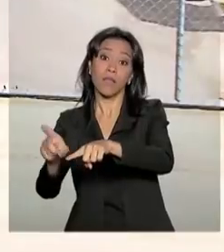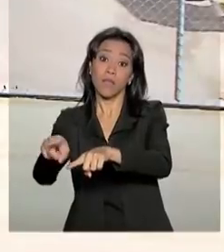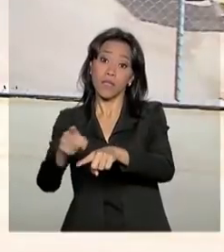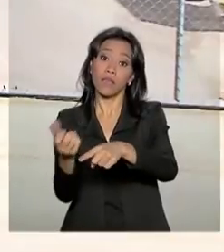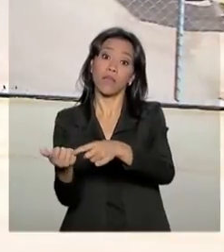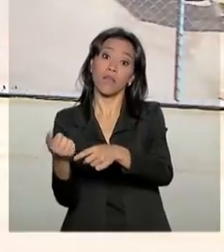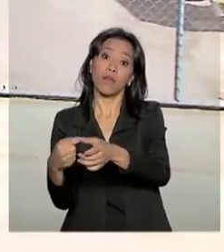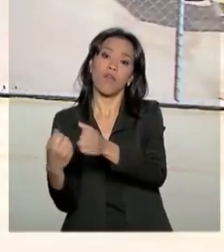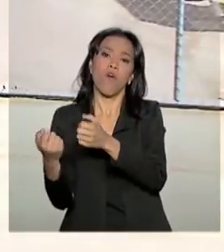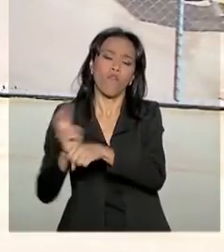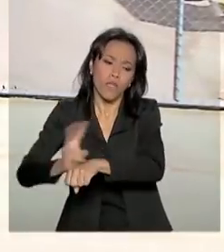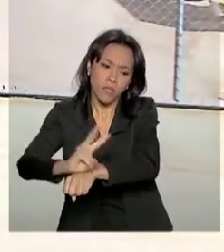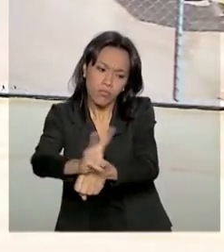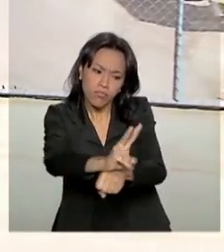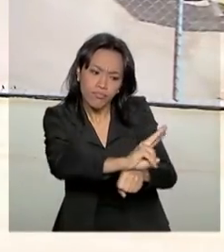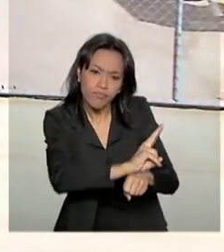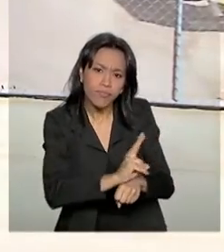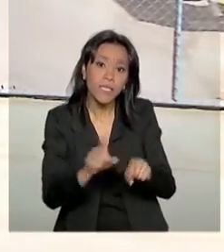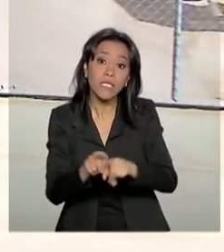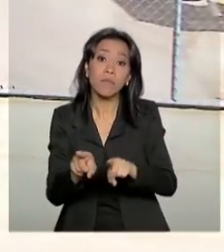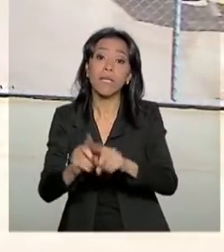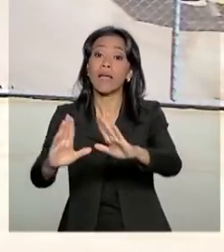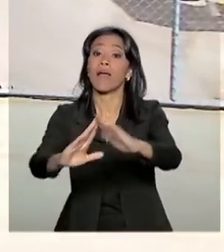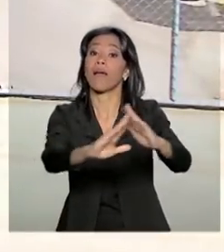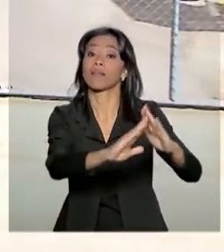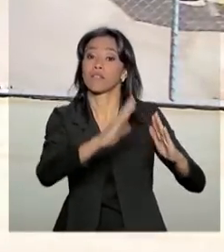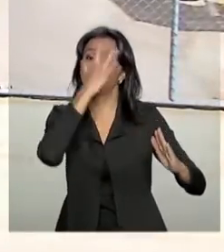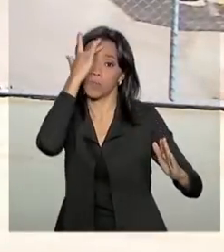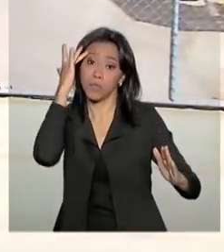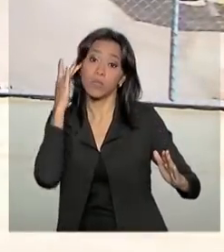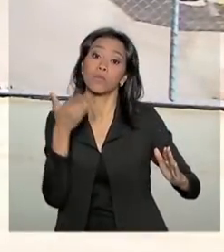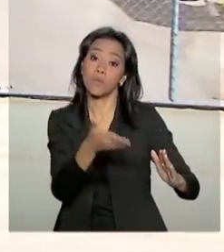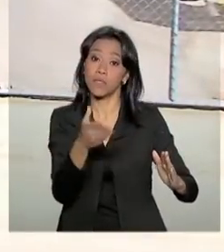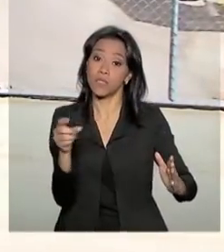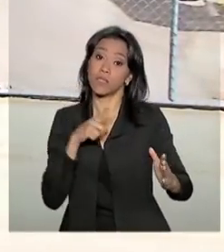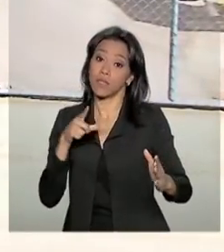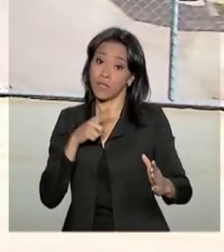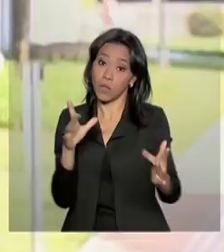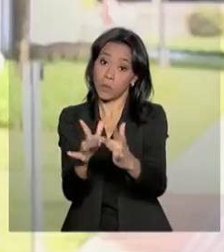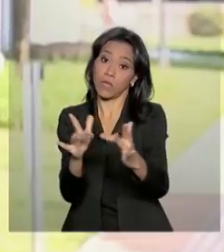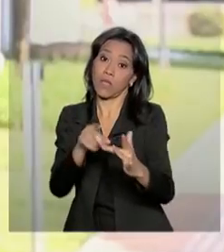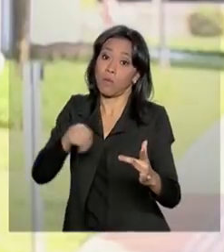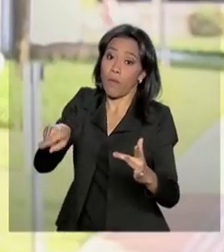Vale e também nas casas de pessoas ligadas a essas empresas.